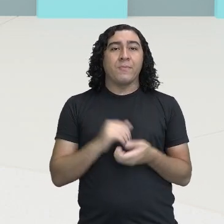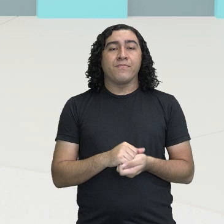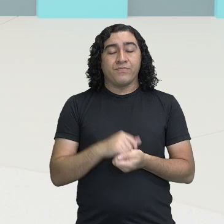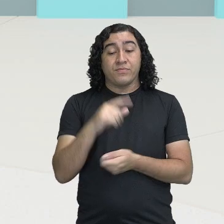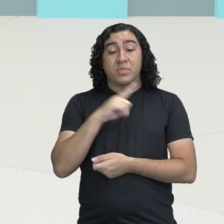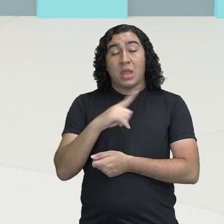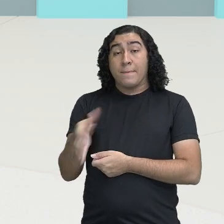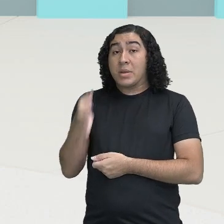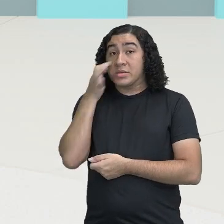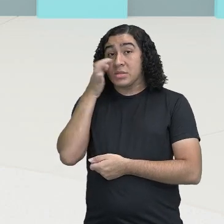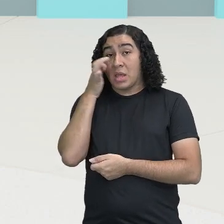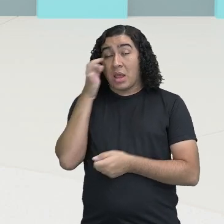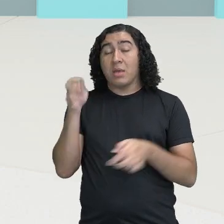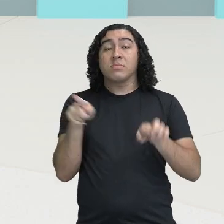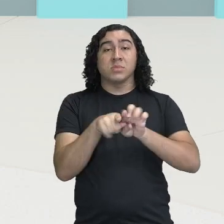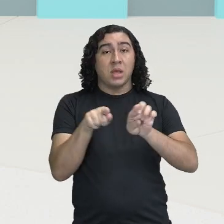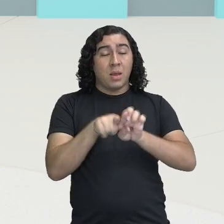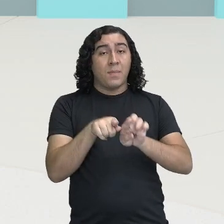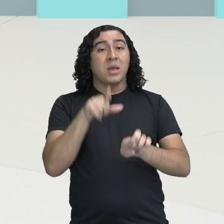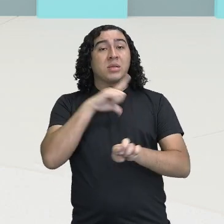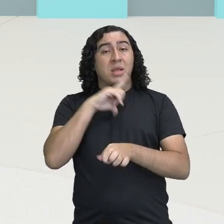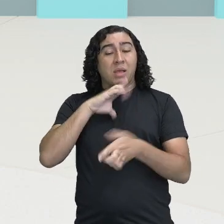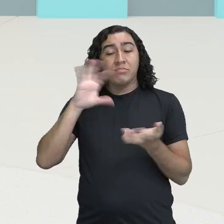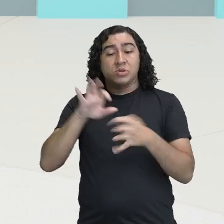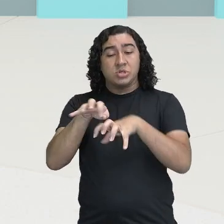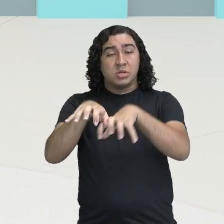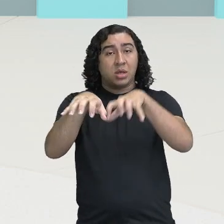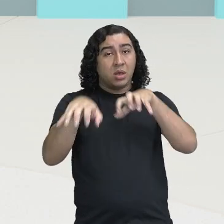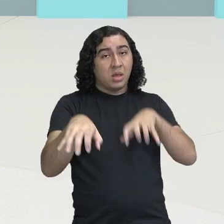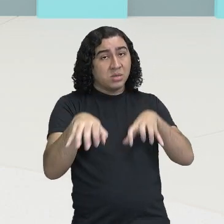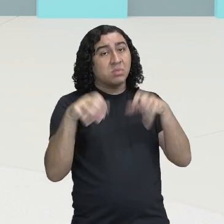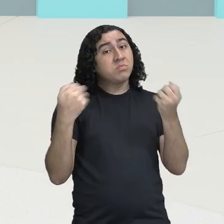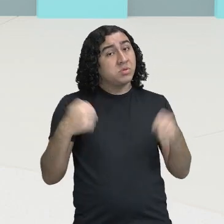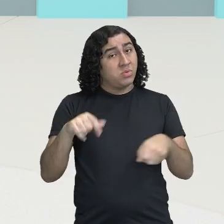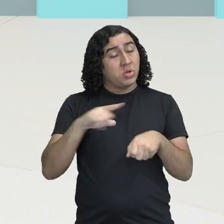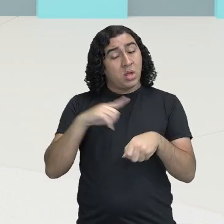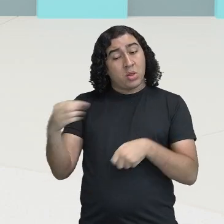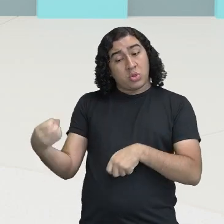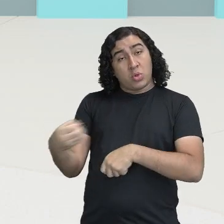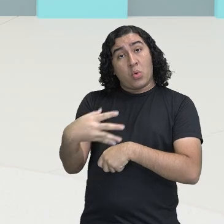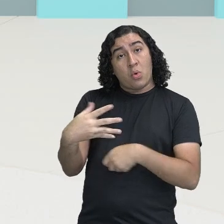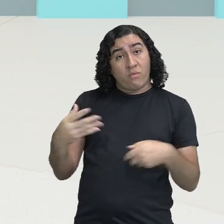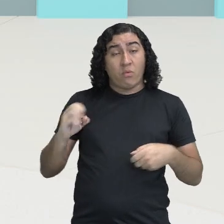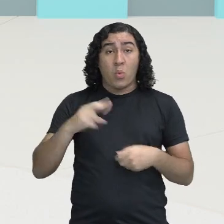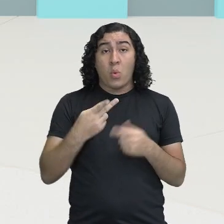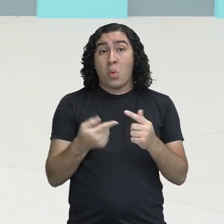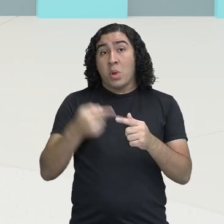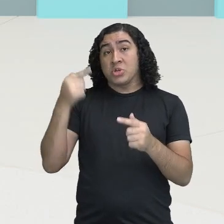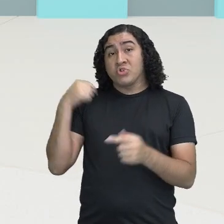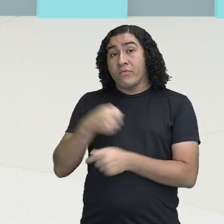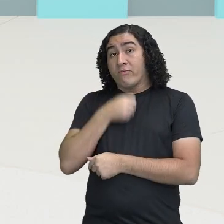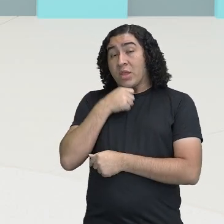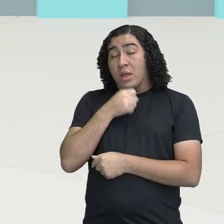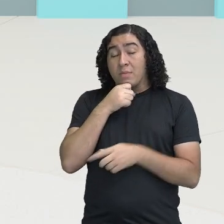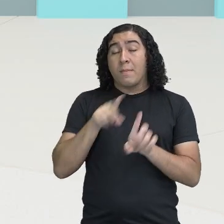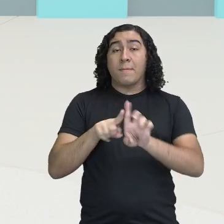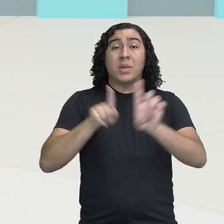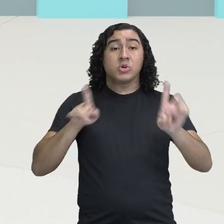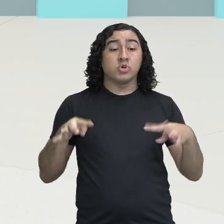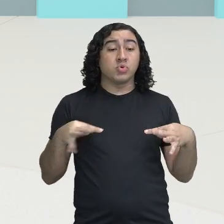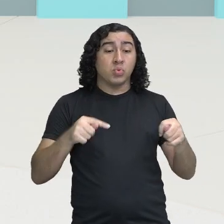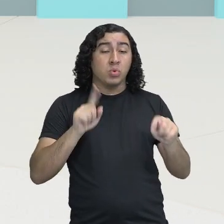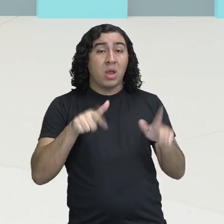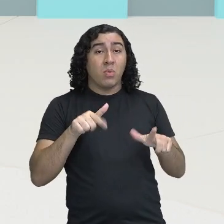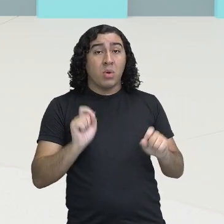forma presencial, de forma digital, sendo atual ou não, mas tudo parte o quê?